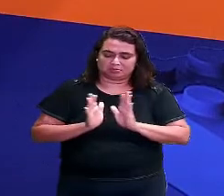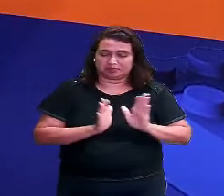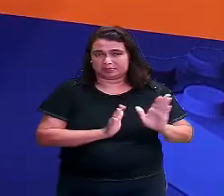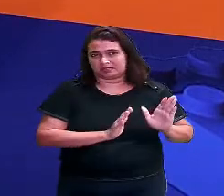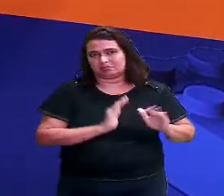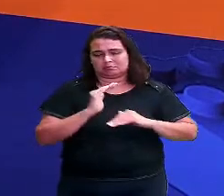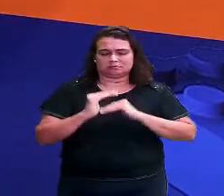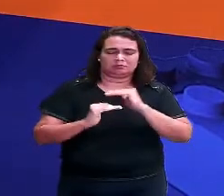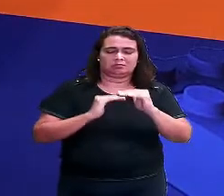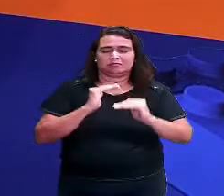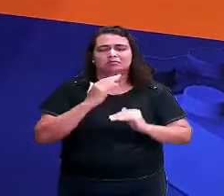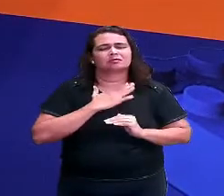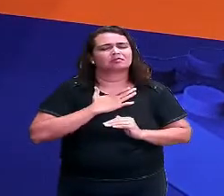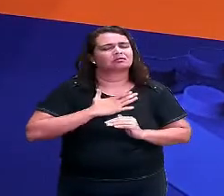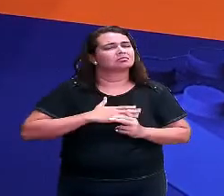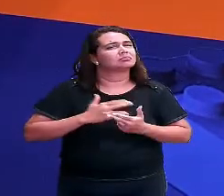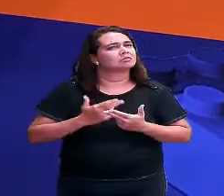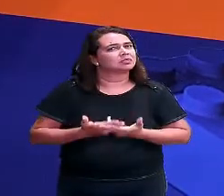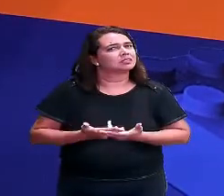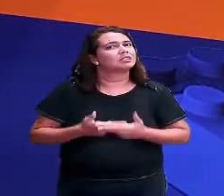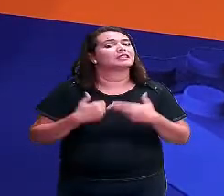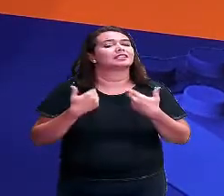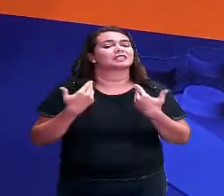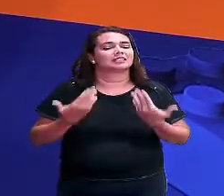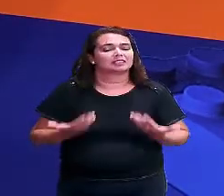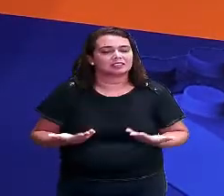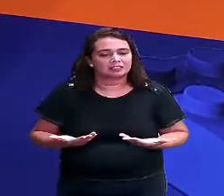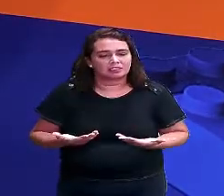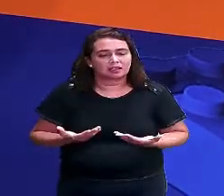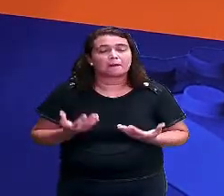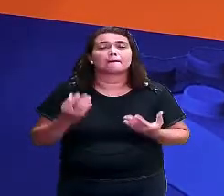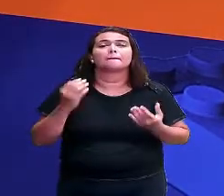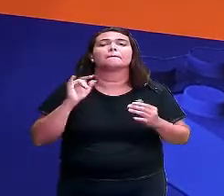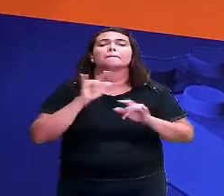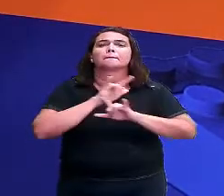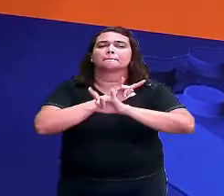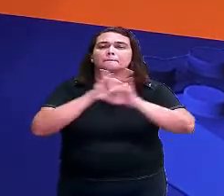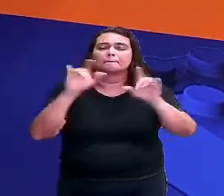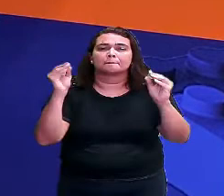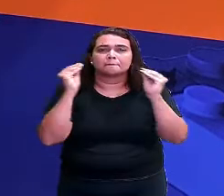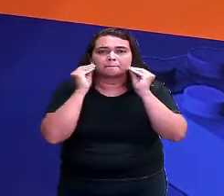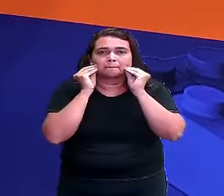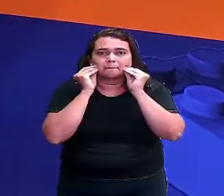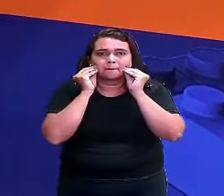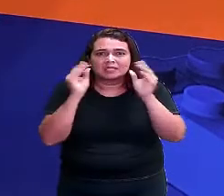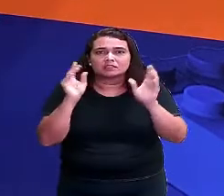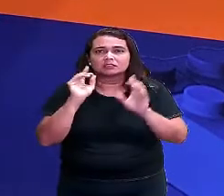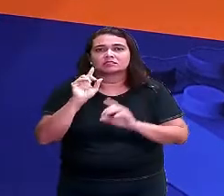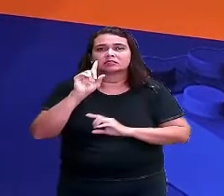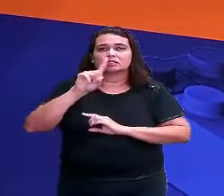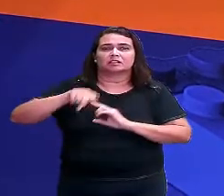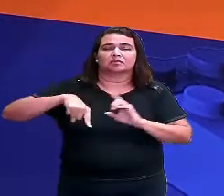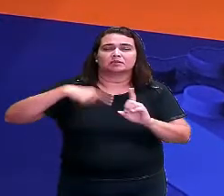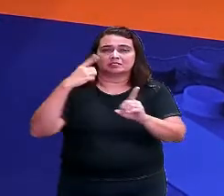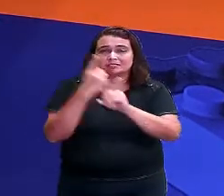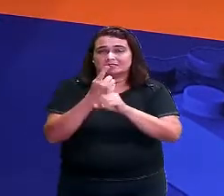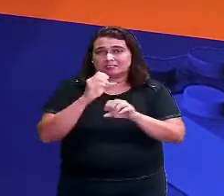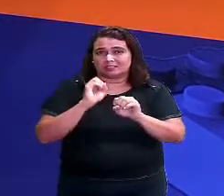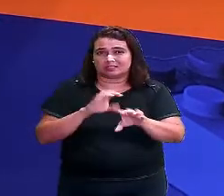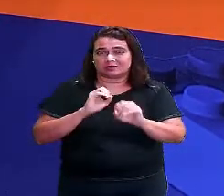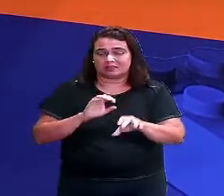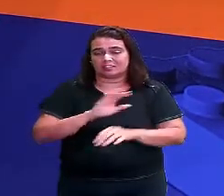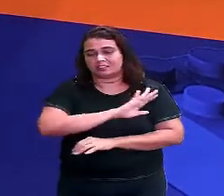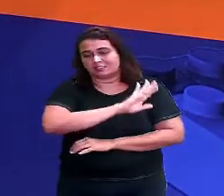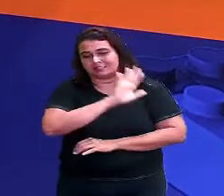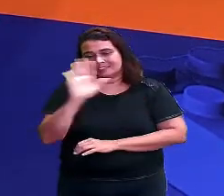desse processo. Então, meninos, um beijinho para vocês e até nossa próxima